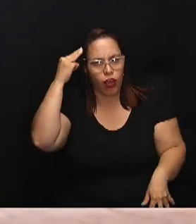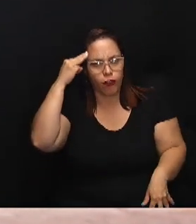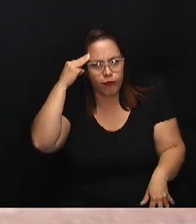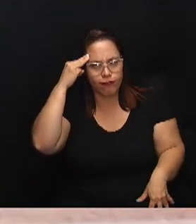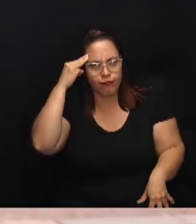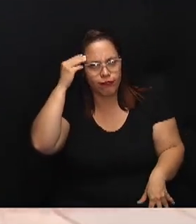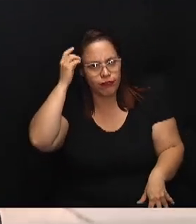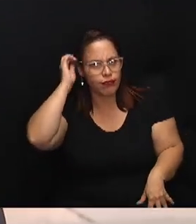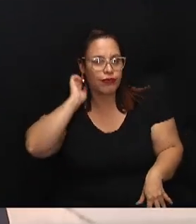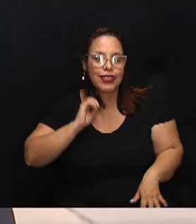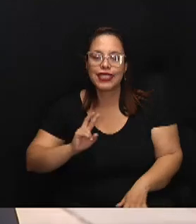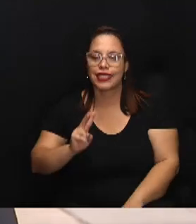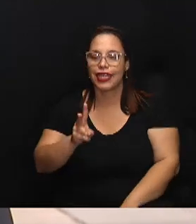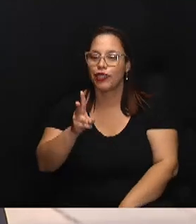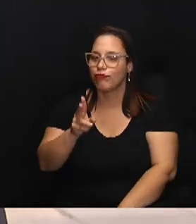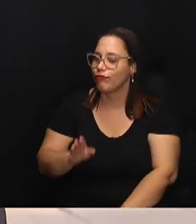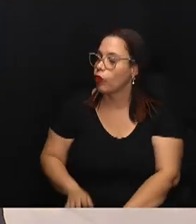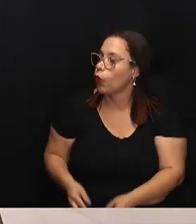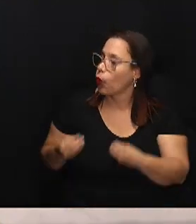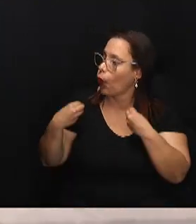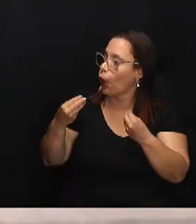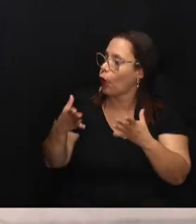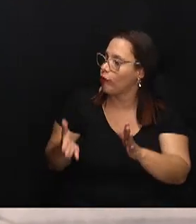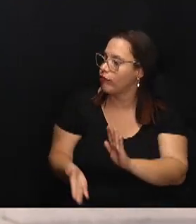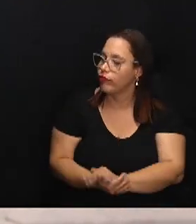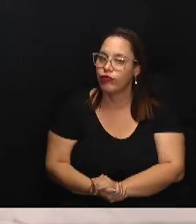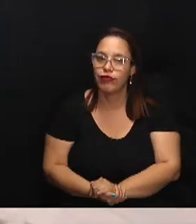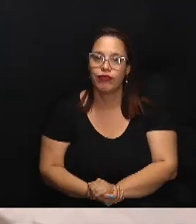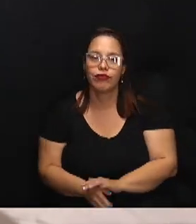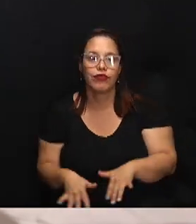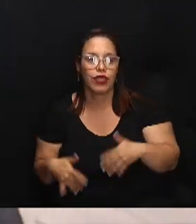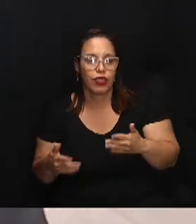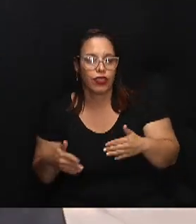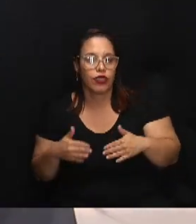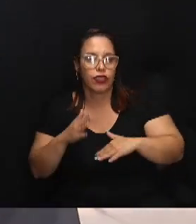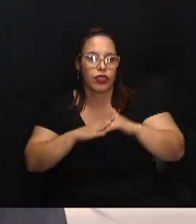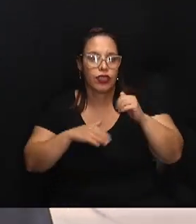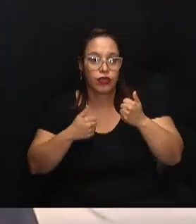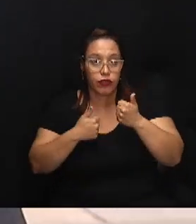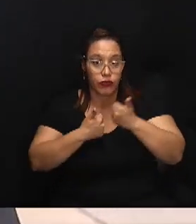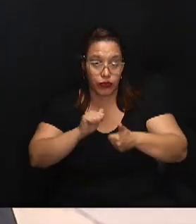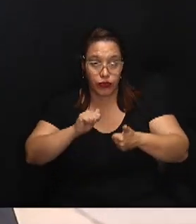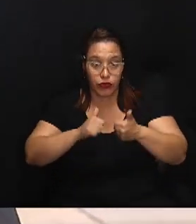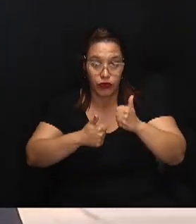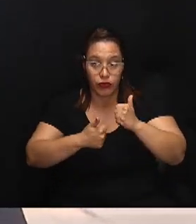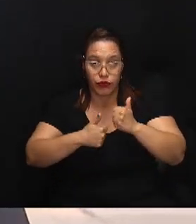mental? Sempre. Como? Com atividade esportiva,